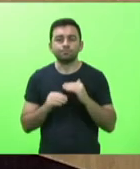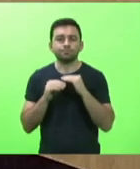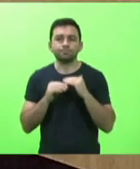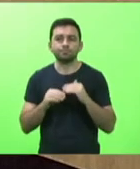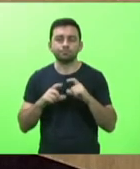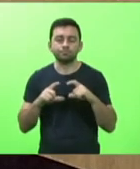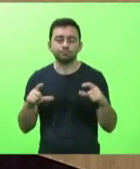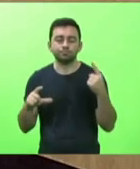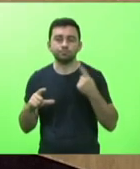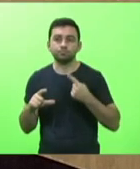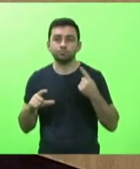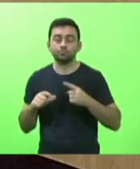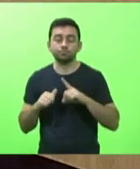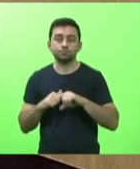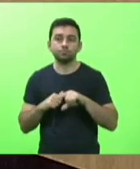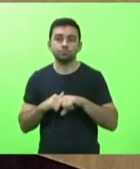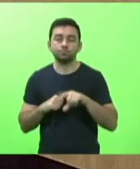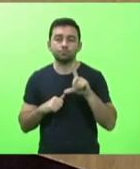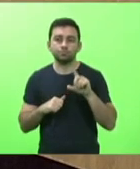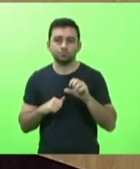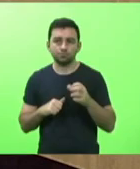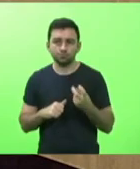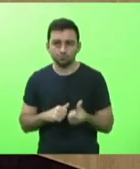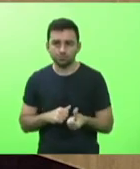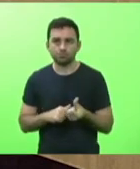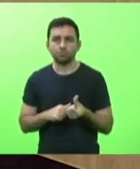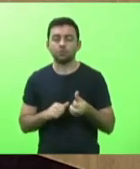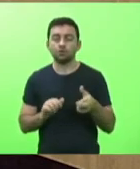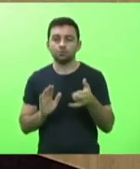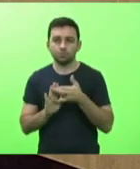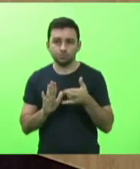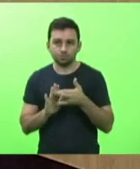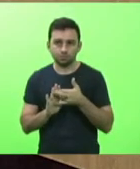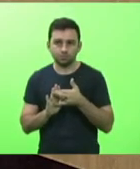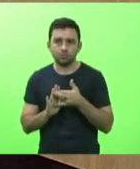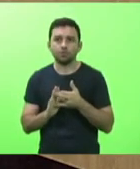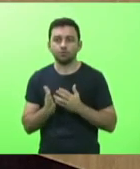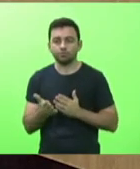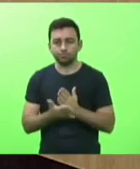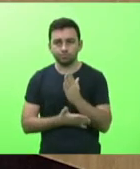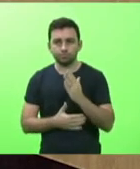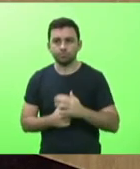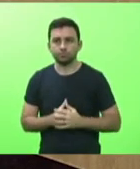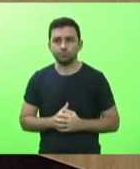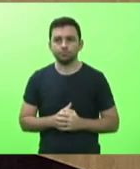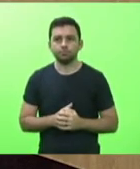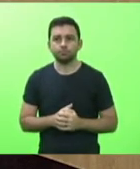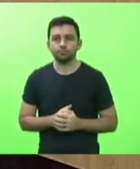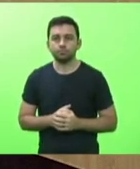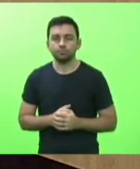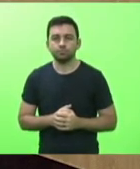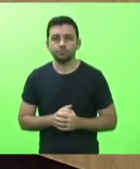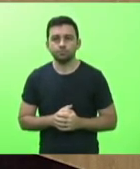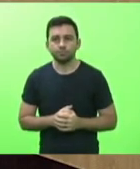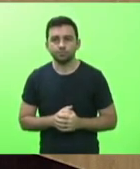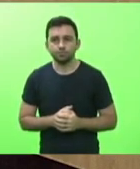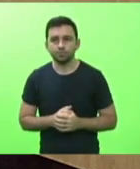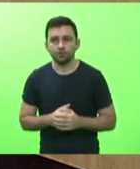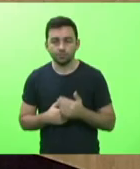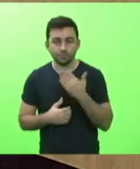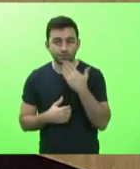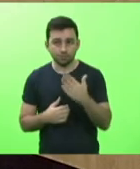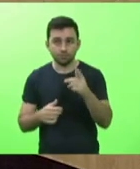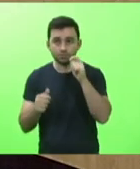parágrafo primeiro do artigo número 106 do Regimento Interno, por aprovado. Eu solicito à assessoria que